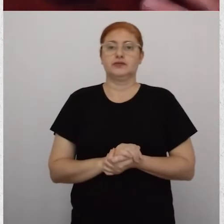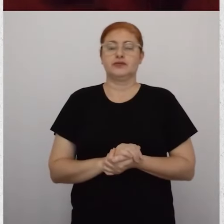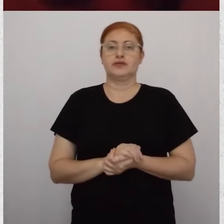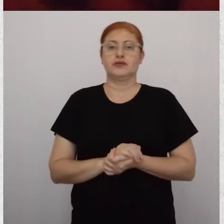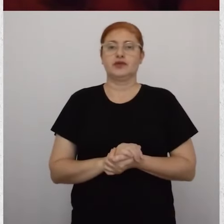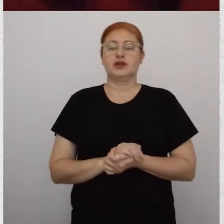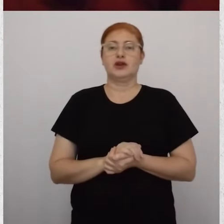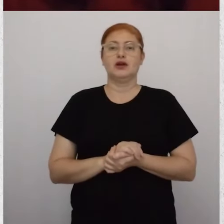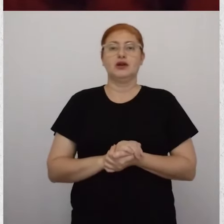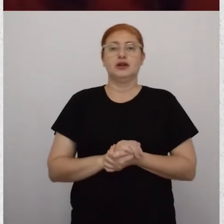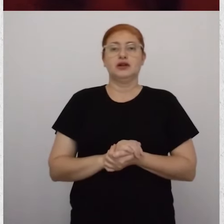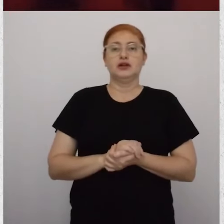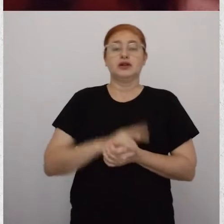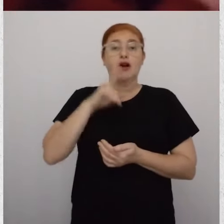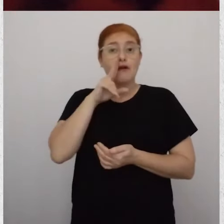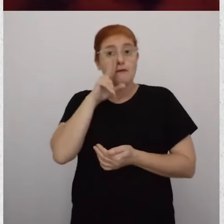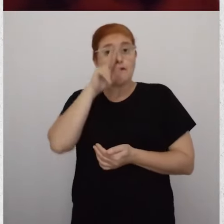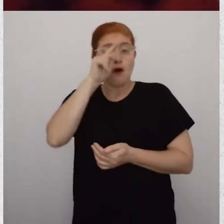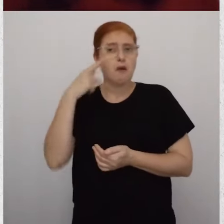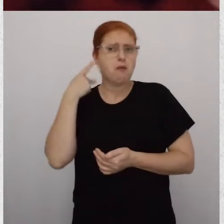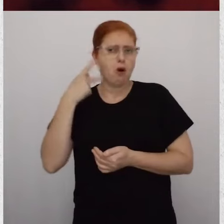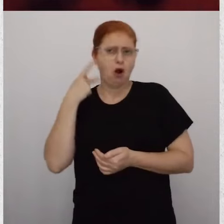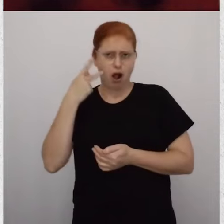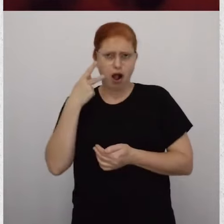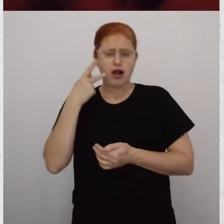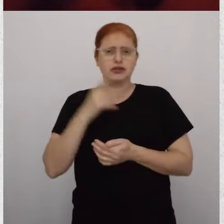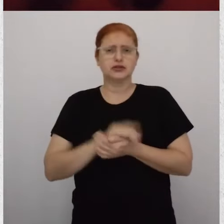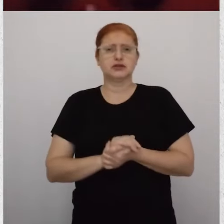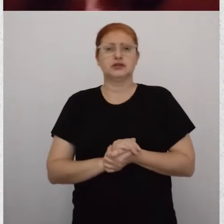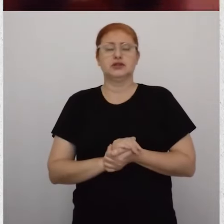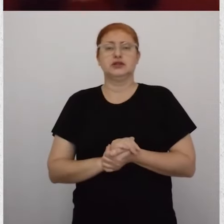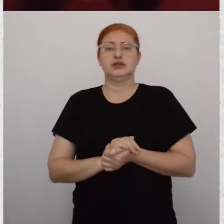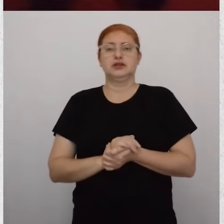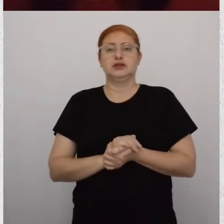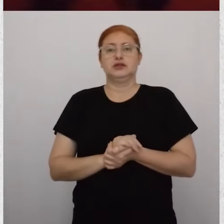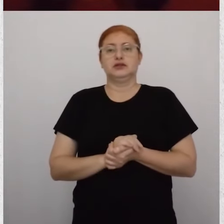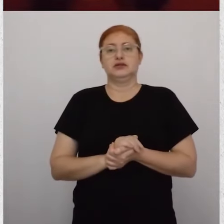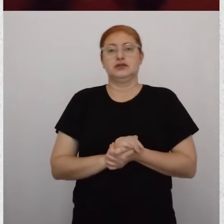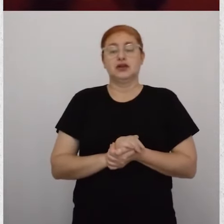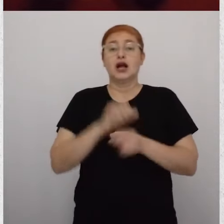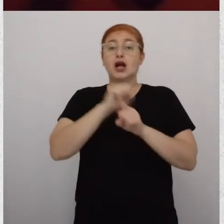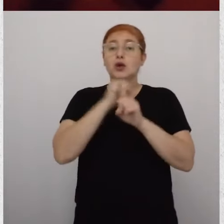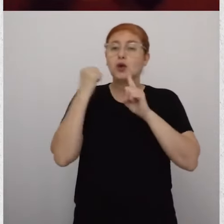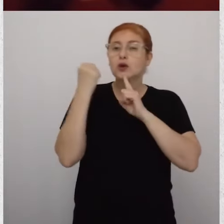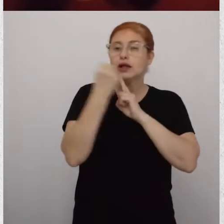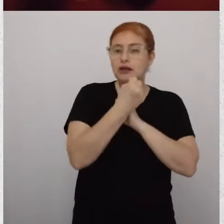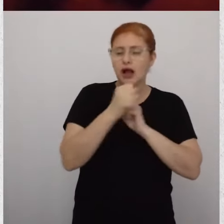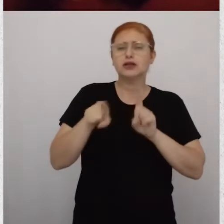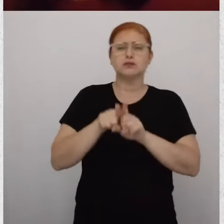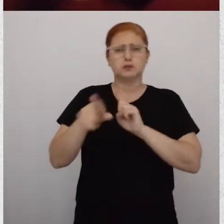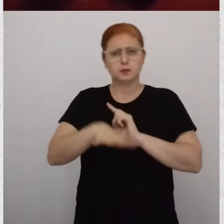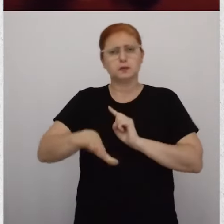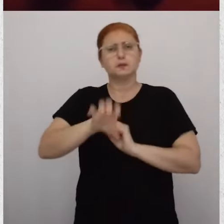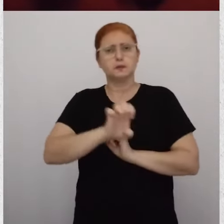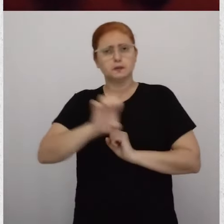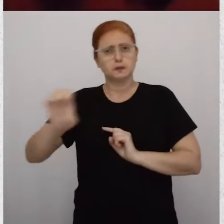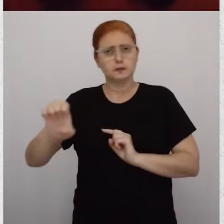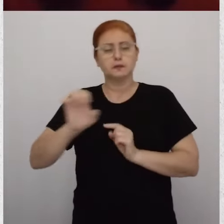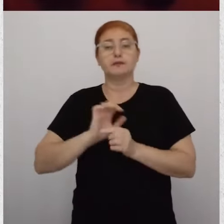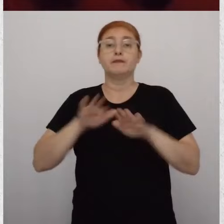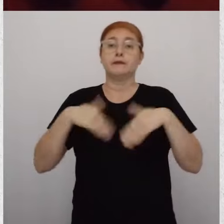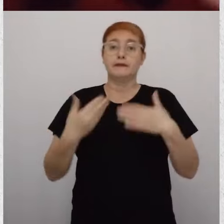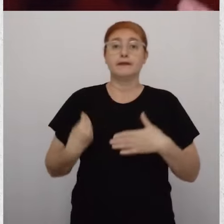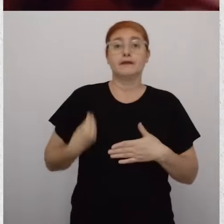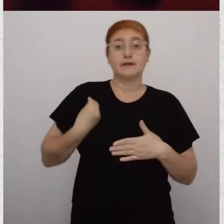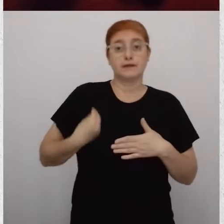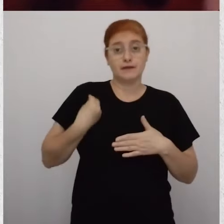se colocava como uma força política muito forte no próprio cenário da esquerda, mas na sociedade de forma mais ampla, né? Então, acho que a gente viveu